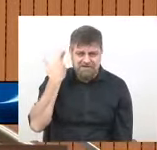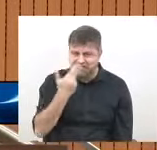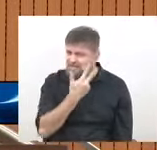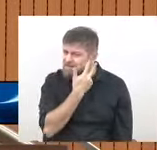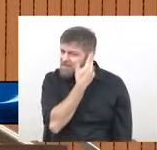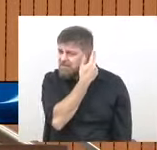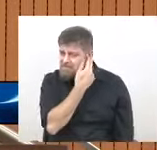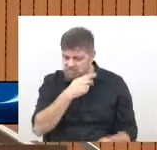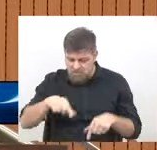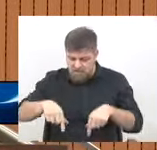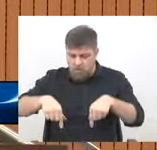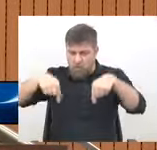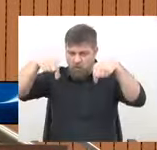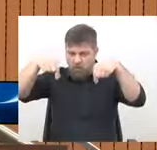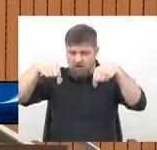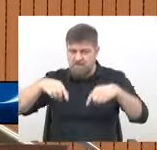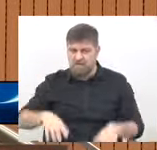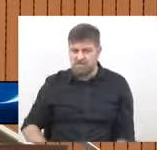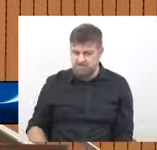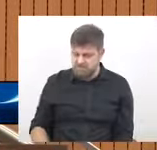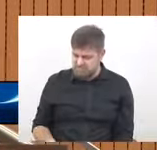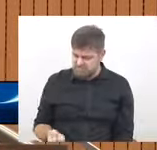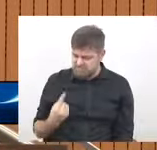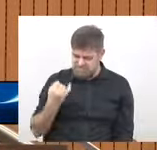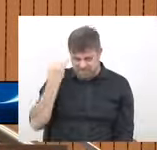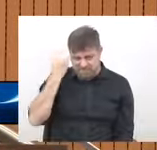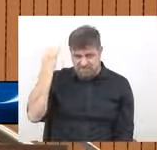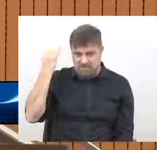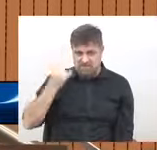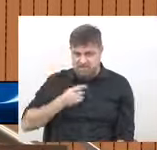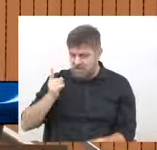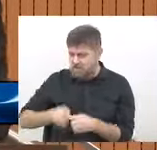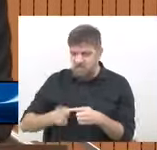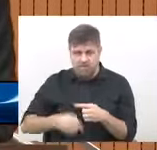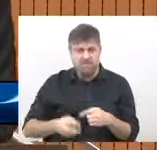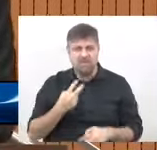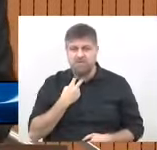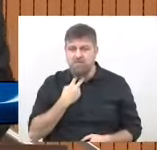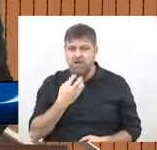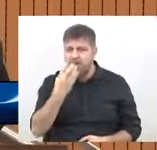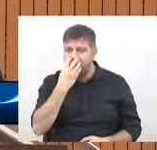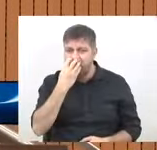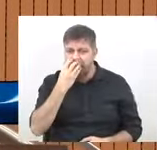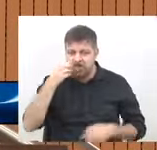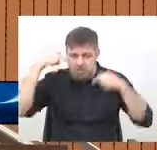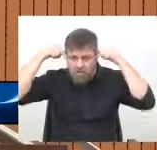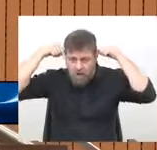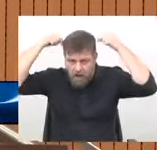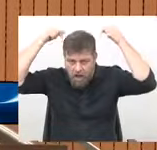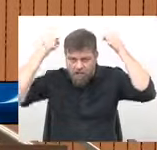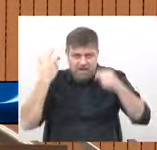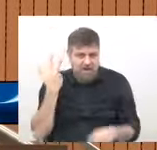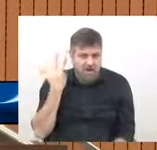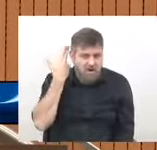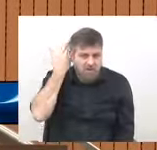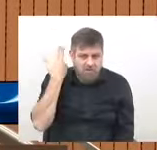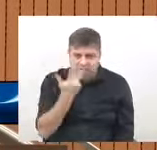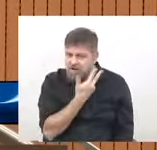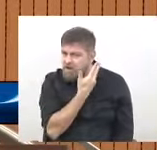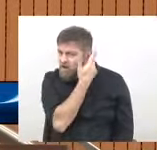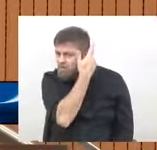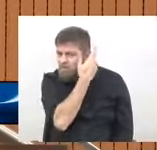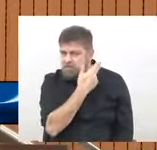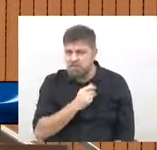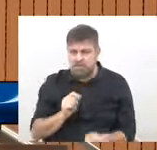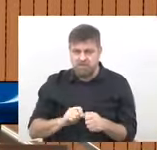estéticos. A ideia é que fiquem proibidas, no âmbito do município da cidade de Campinas, as práticas dos procedimentos de